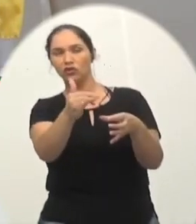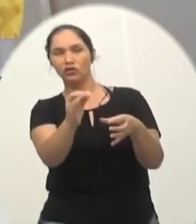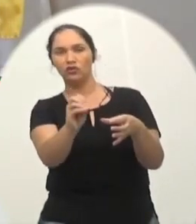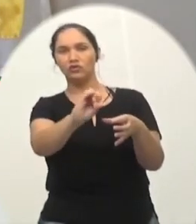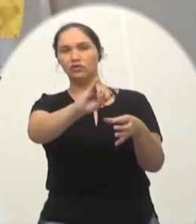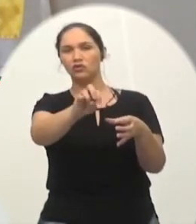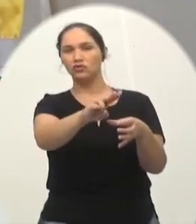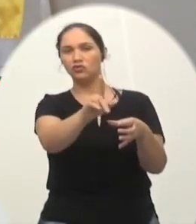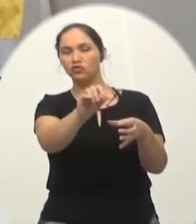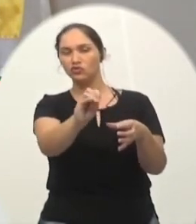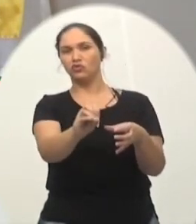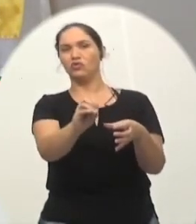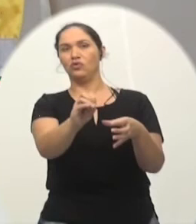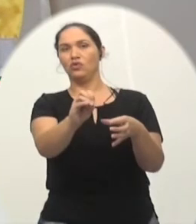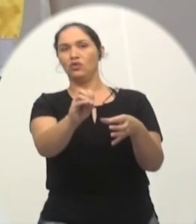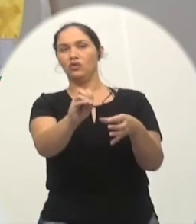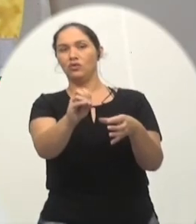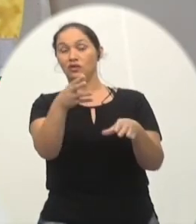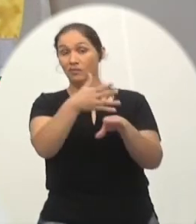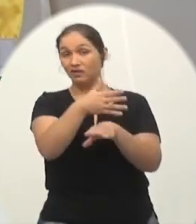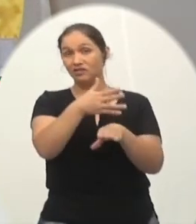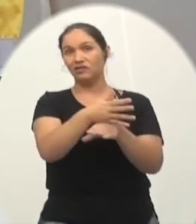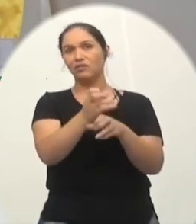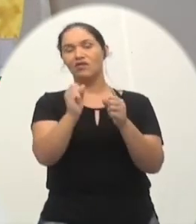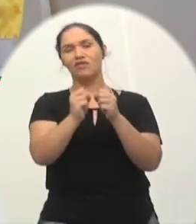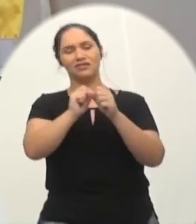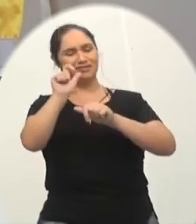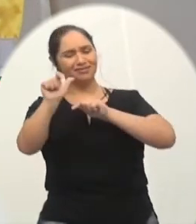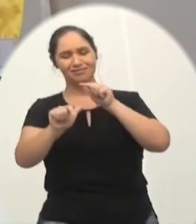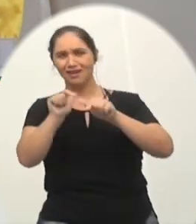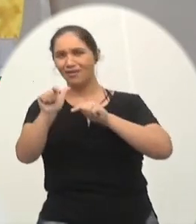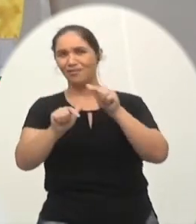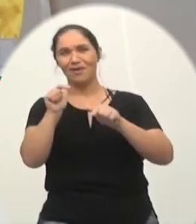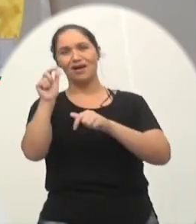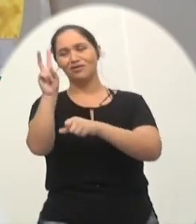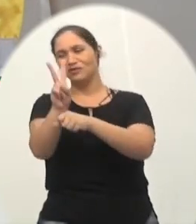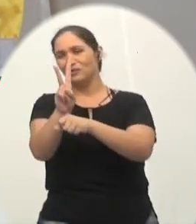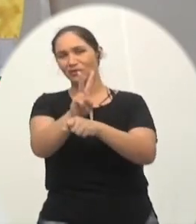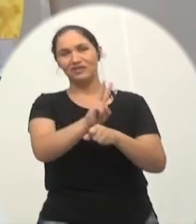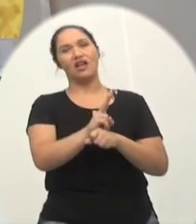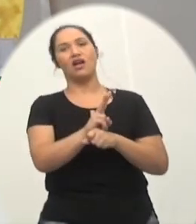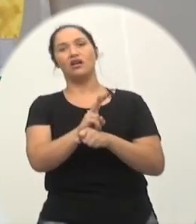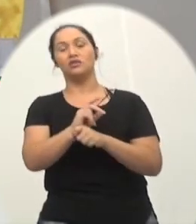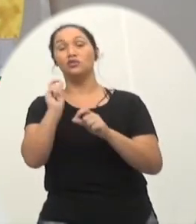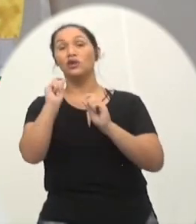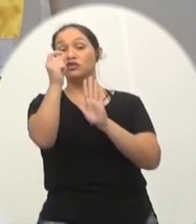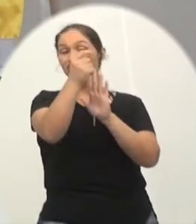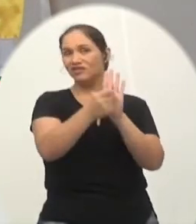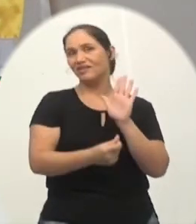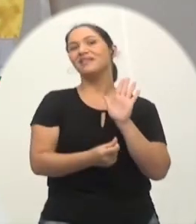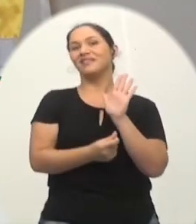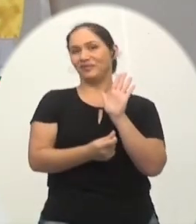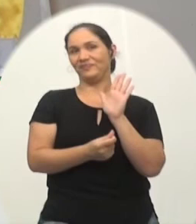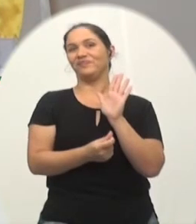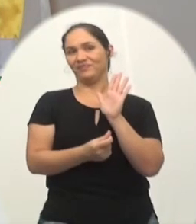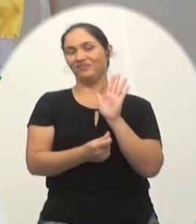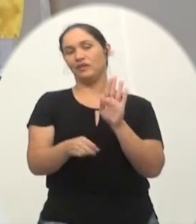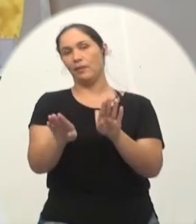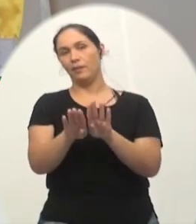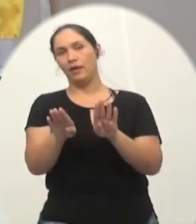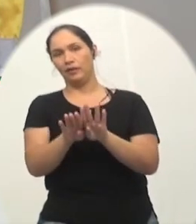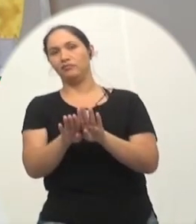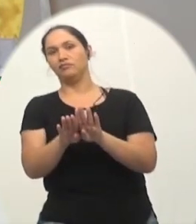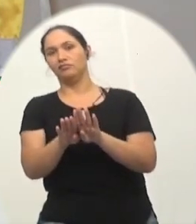Júlio, aonde fazem todo o trabalho de fiscalização dos orçamentos da Prefeitura Municipal de Criciúma.